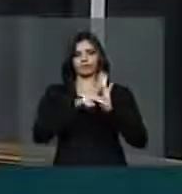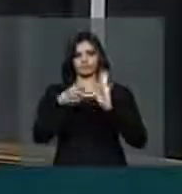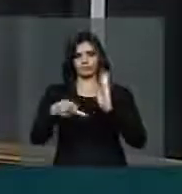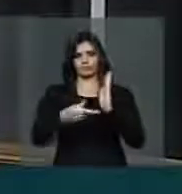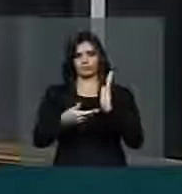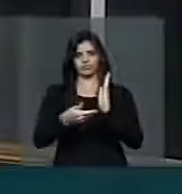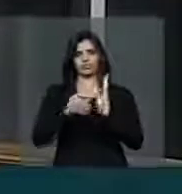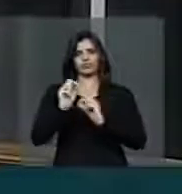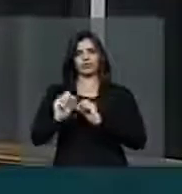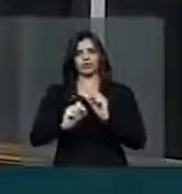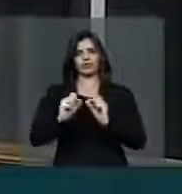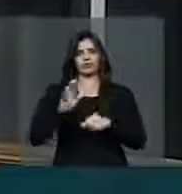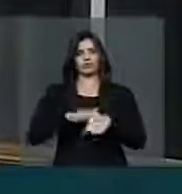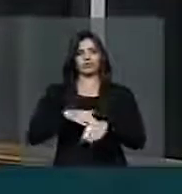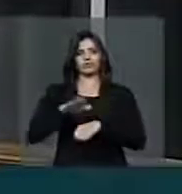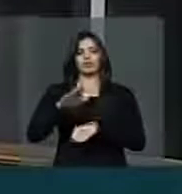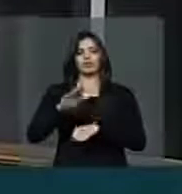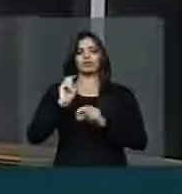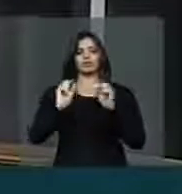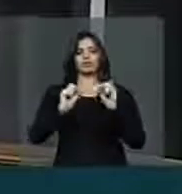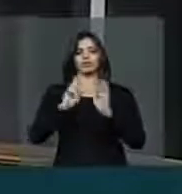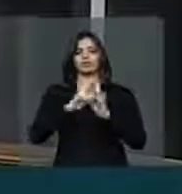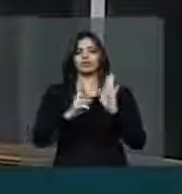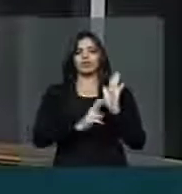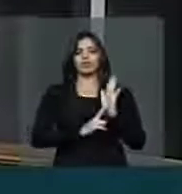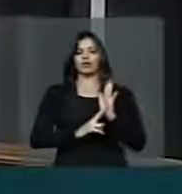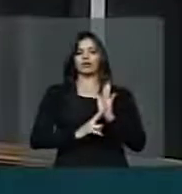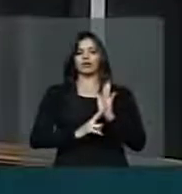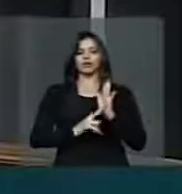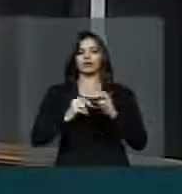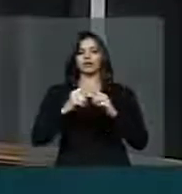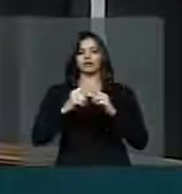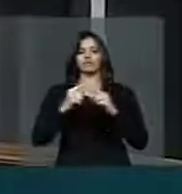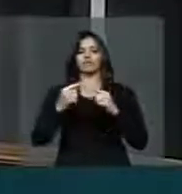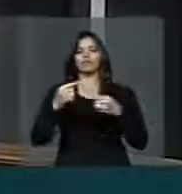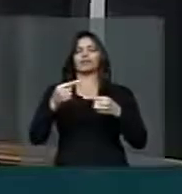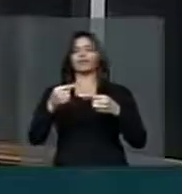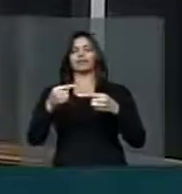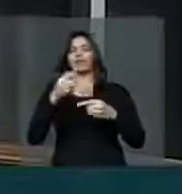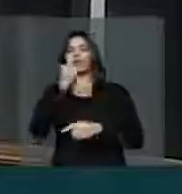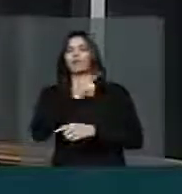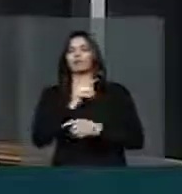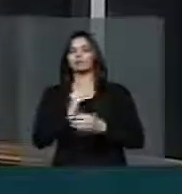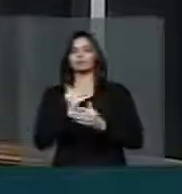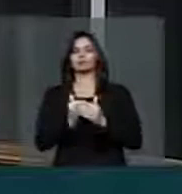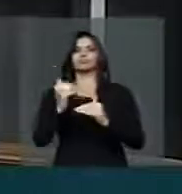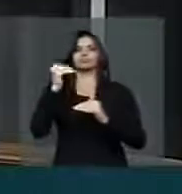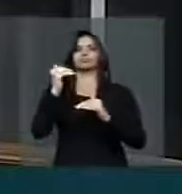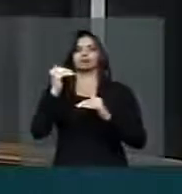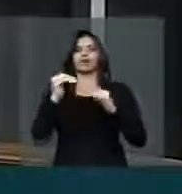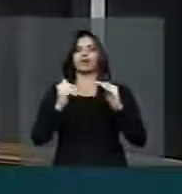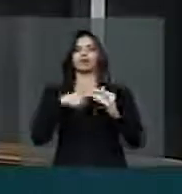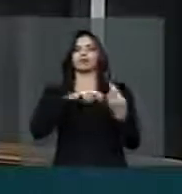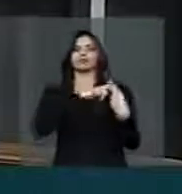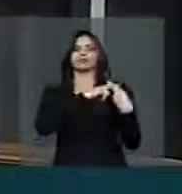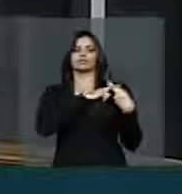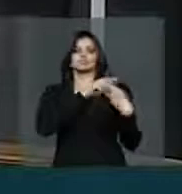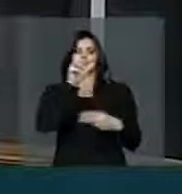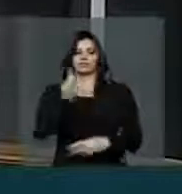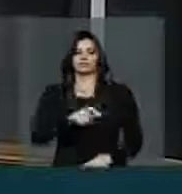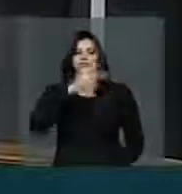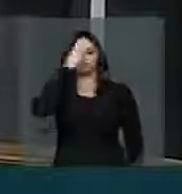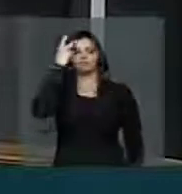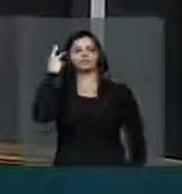nesse caso, prevalece como critério de desempate a posição assumida pelo responsável